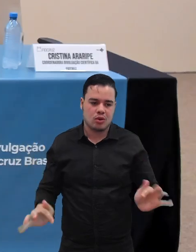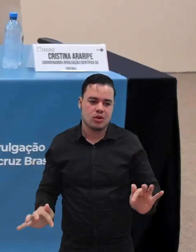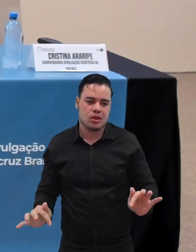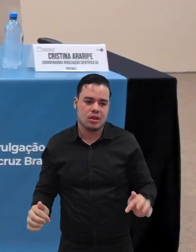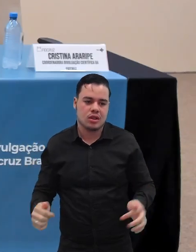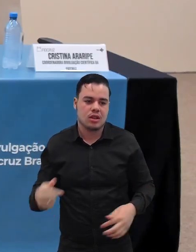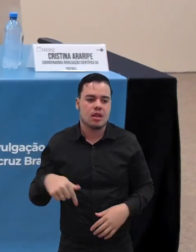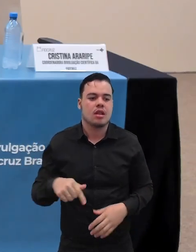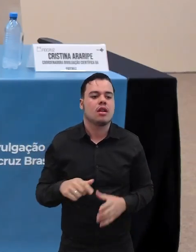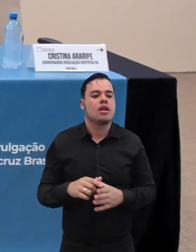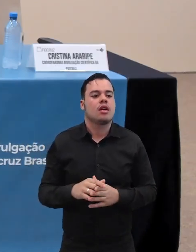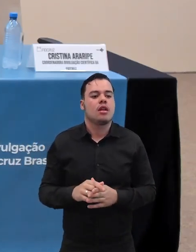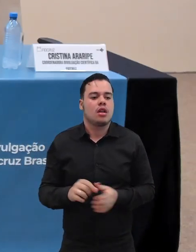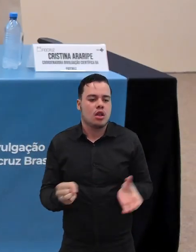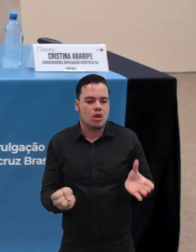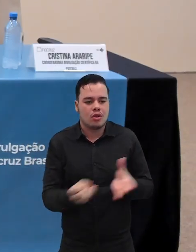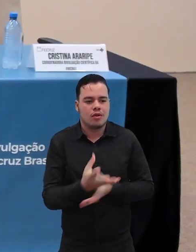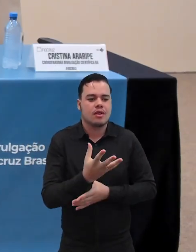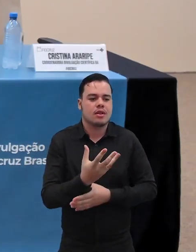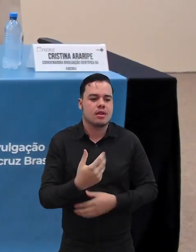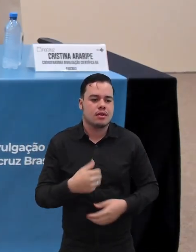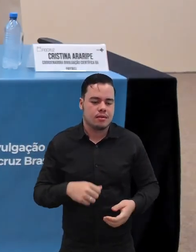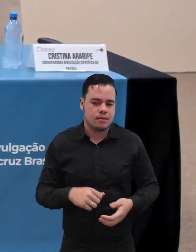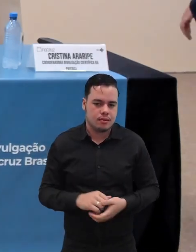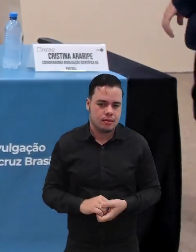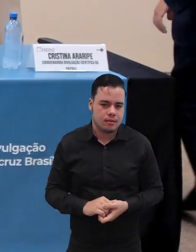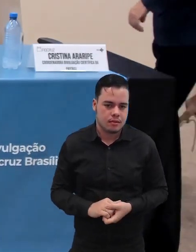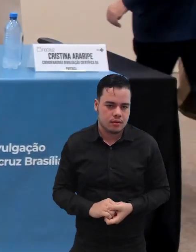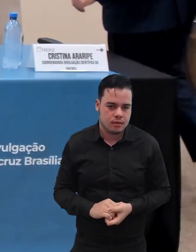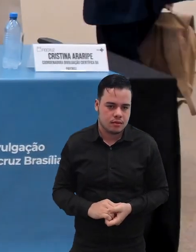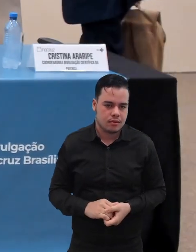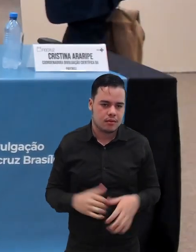Ciência, Tecnologia e Inovação, por favor.